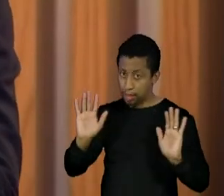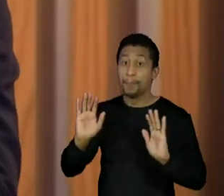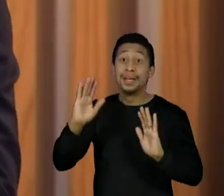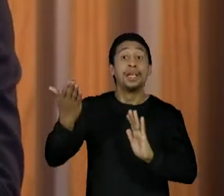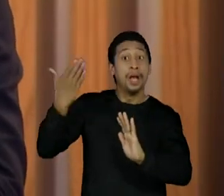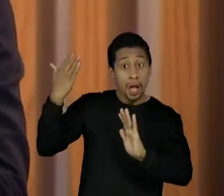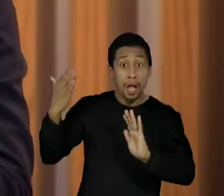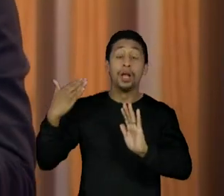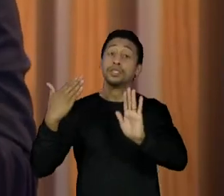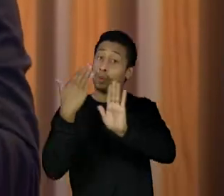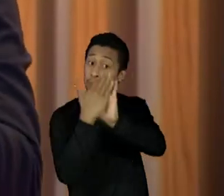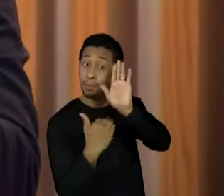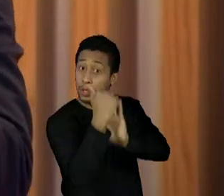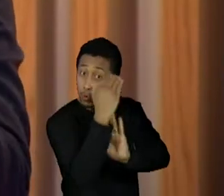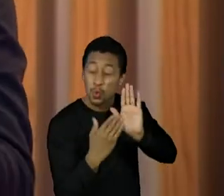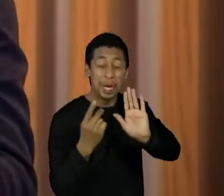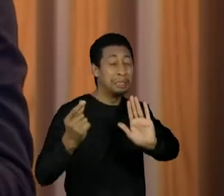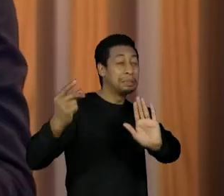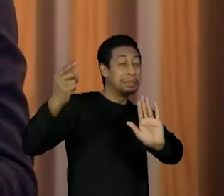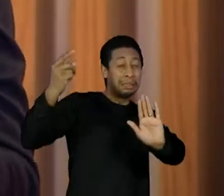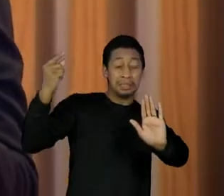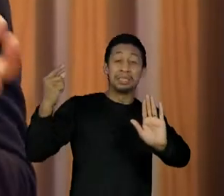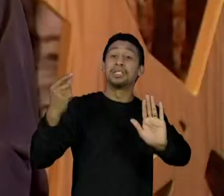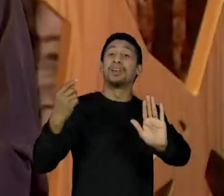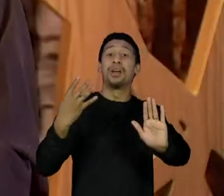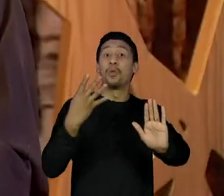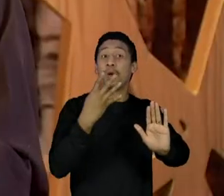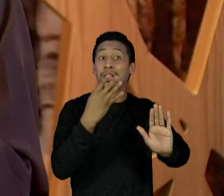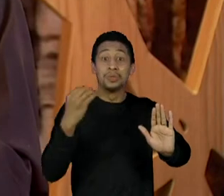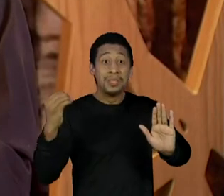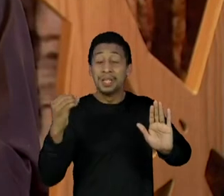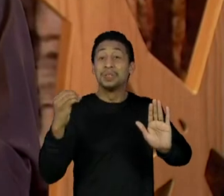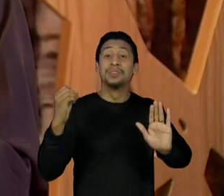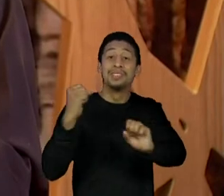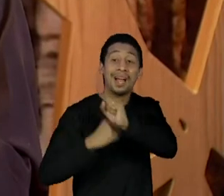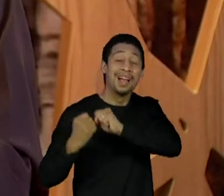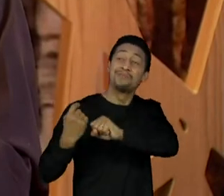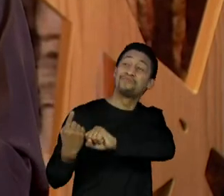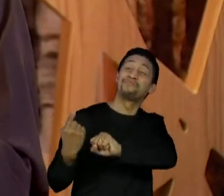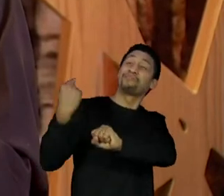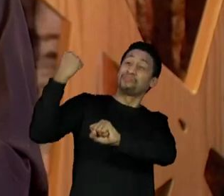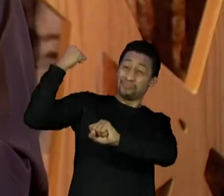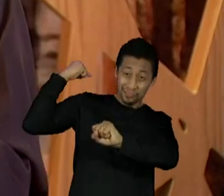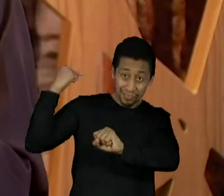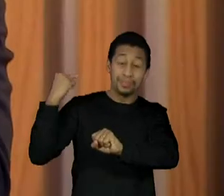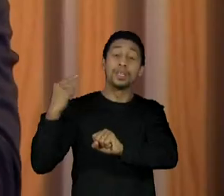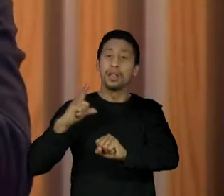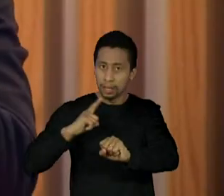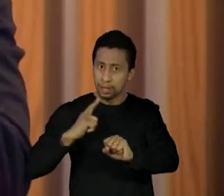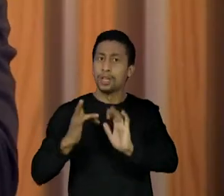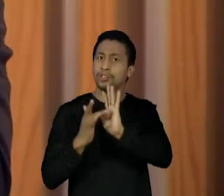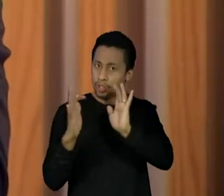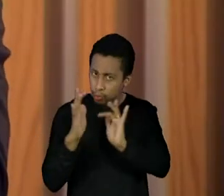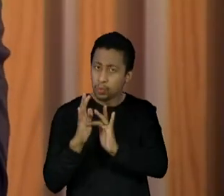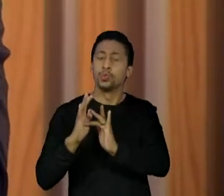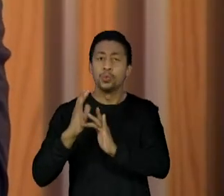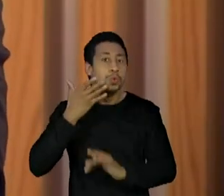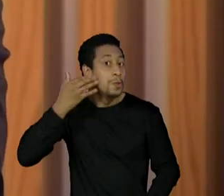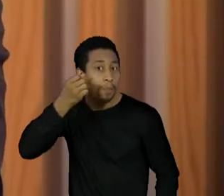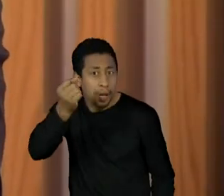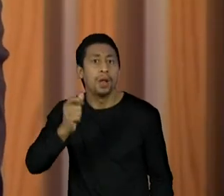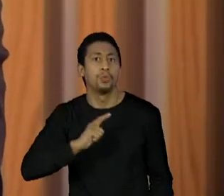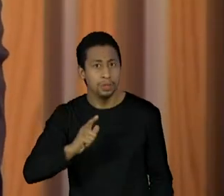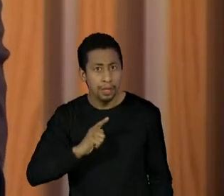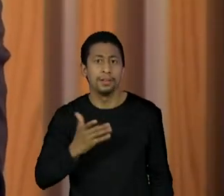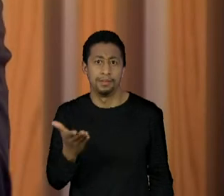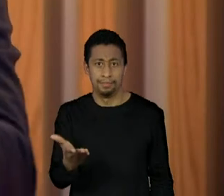do 6º século. Muito anteriores. Muito anteriores, que já apareceu um Jesus branco. A construção do Jesus eurocêntrico não